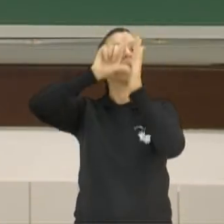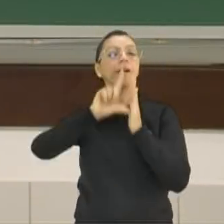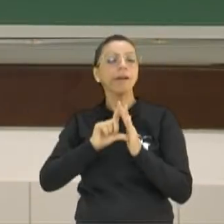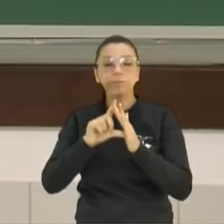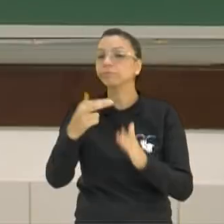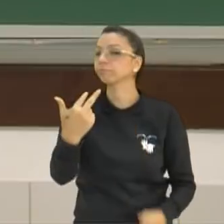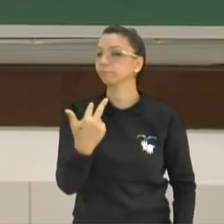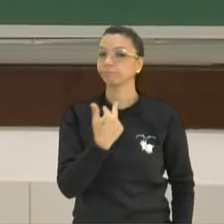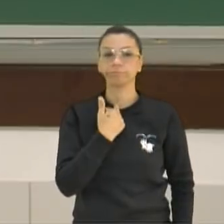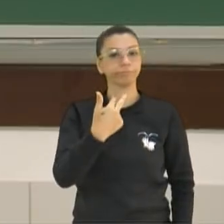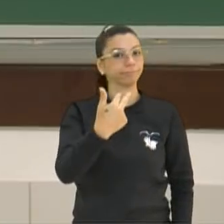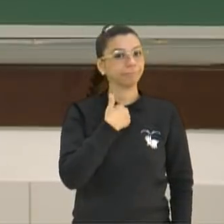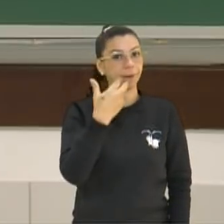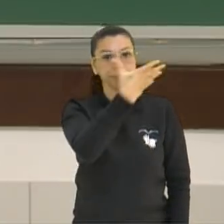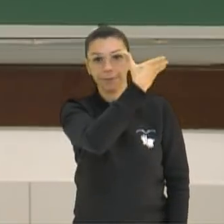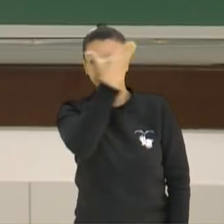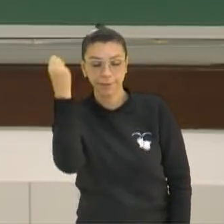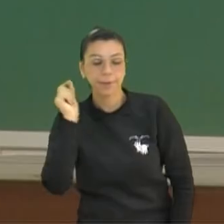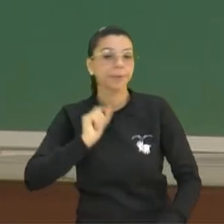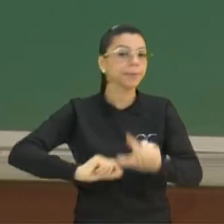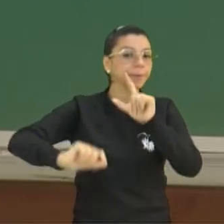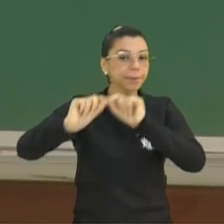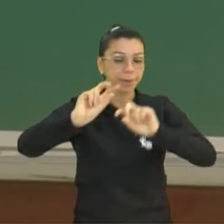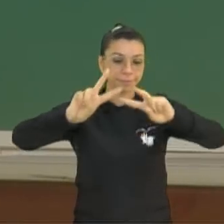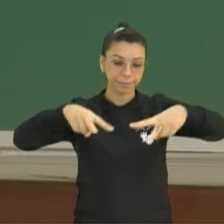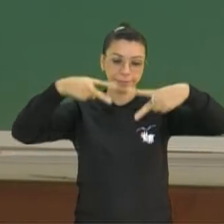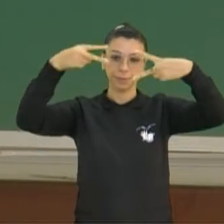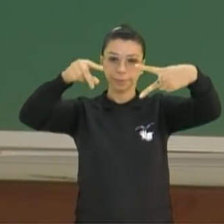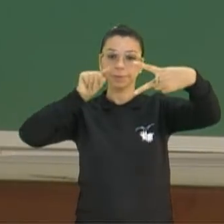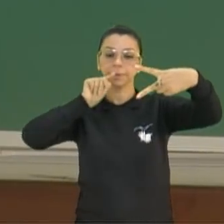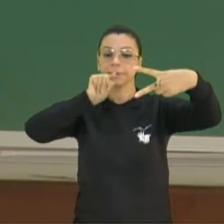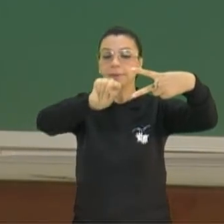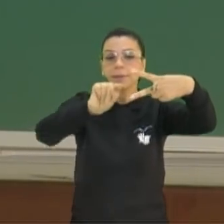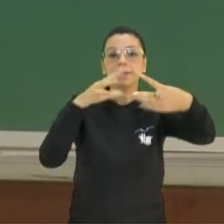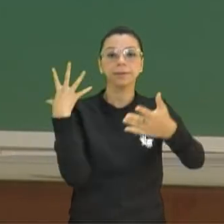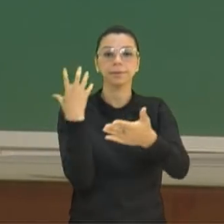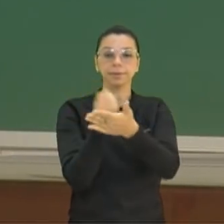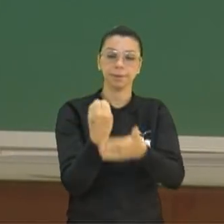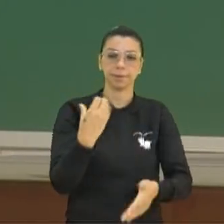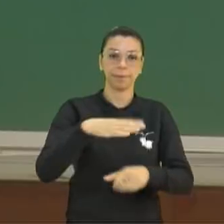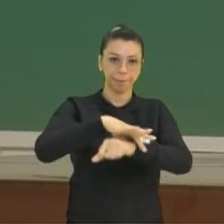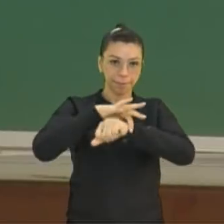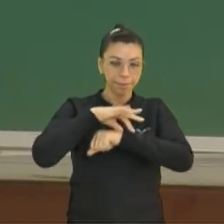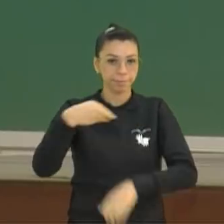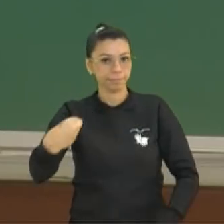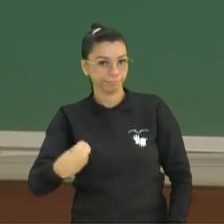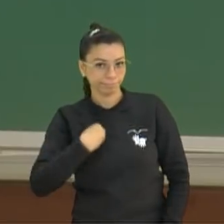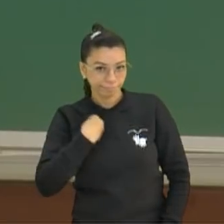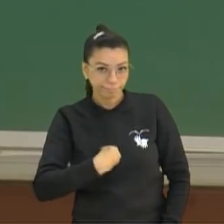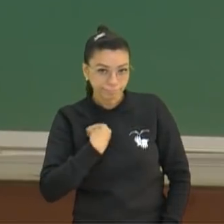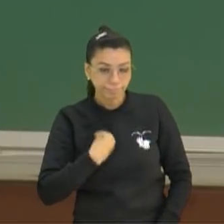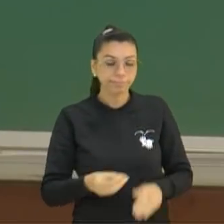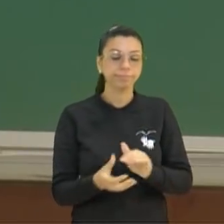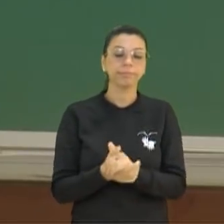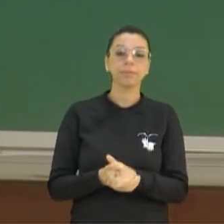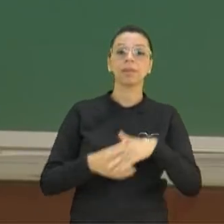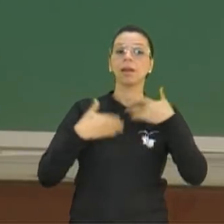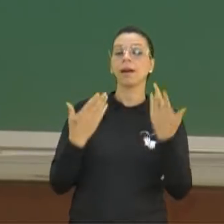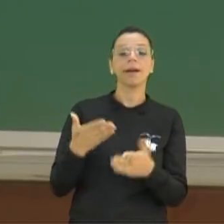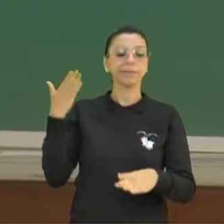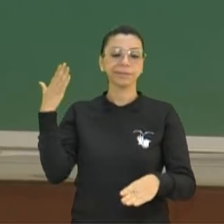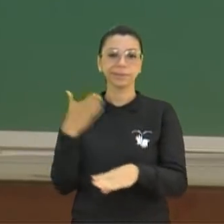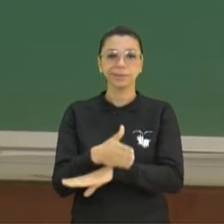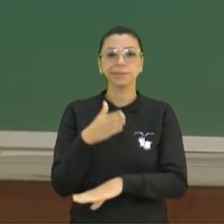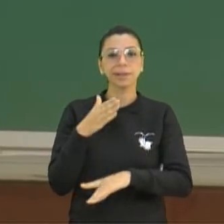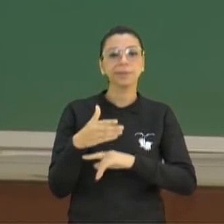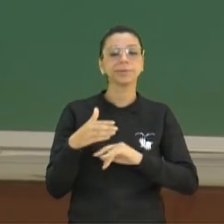pode esquecer? De clicar no link para registrar sua presença, não esqueça disso. E se você não tem acesso à internet, o que você